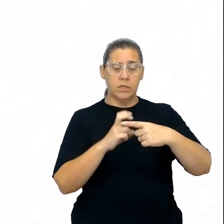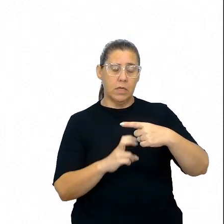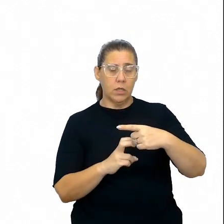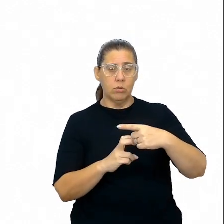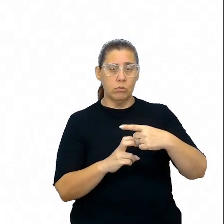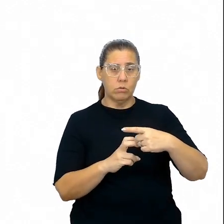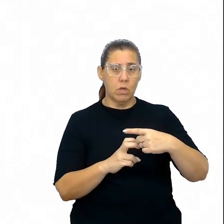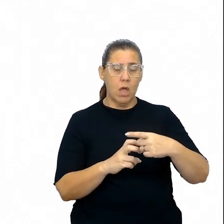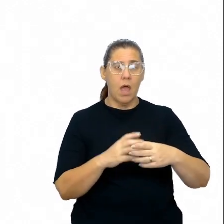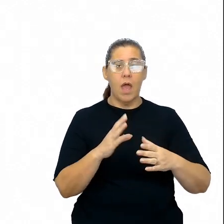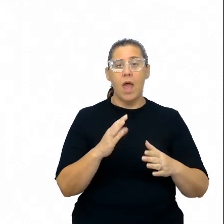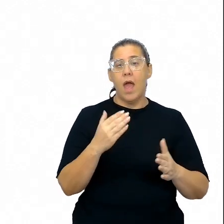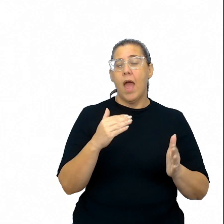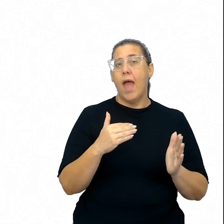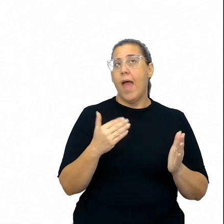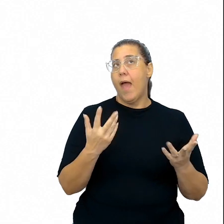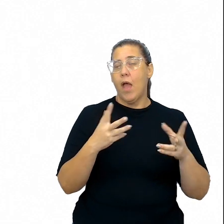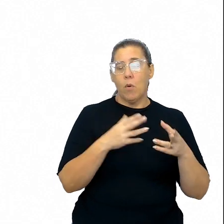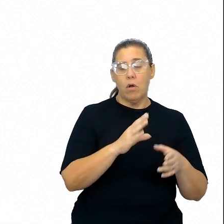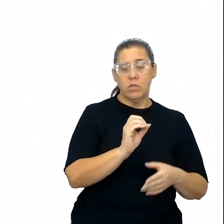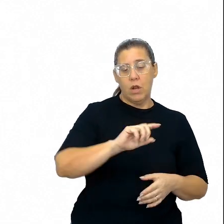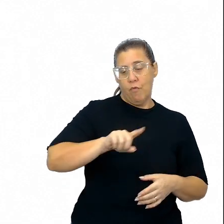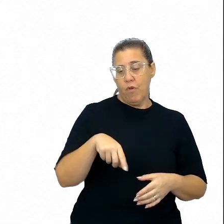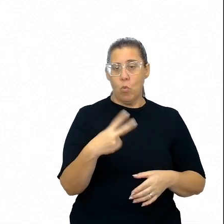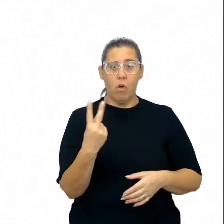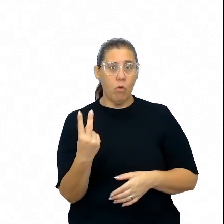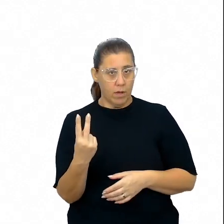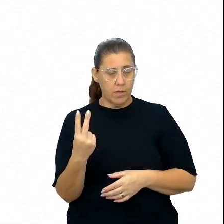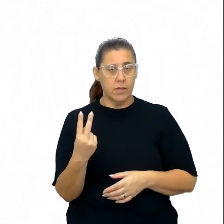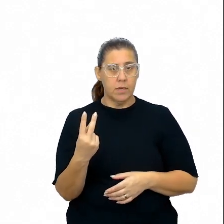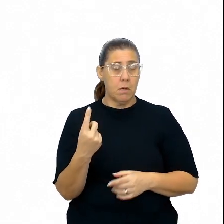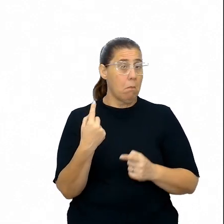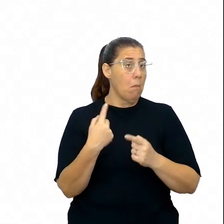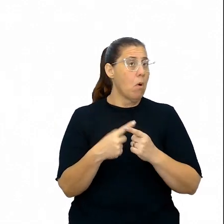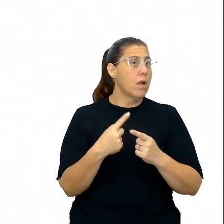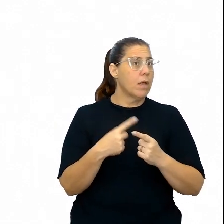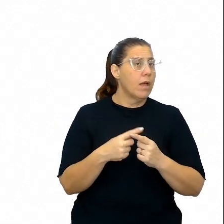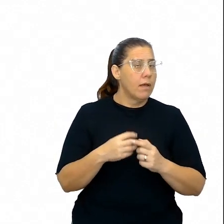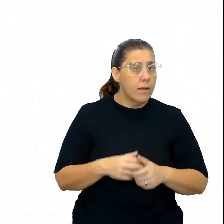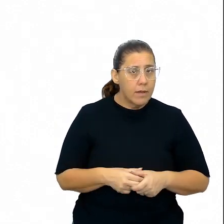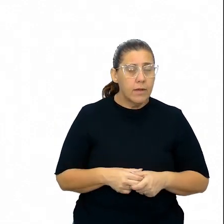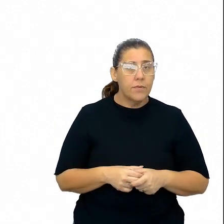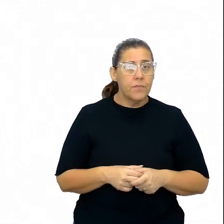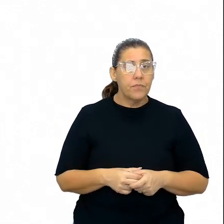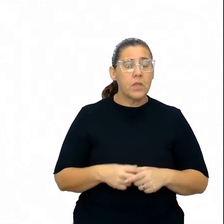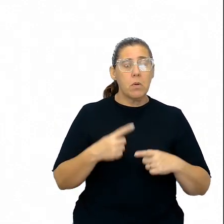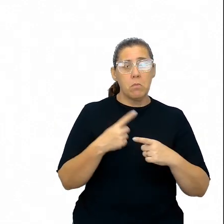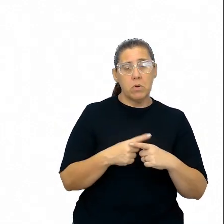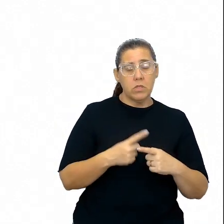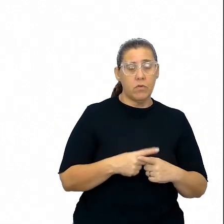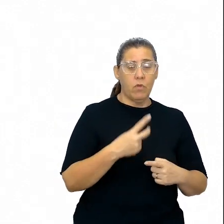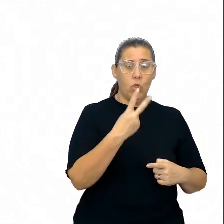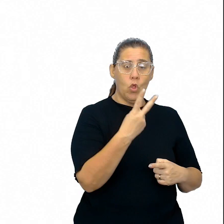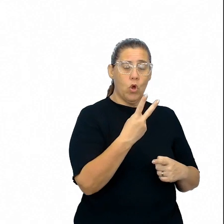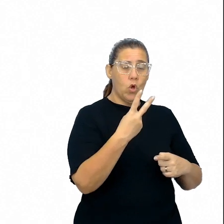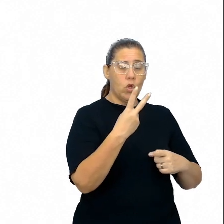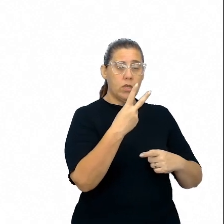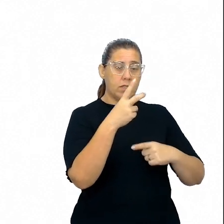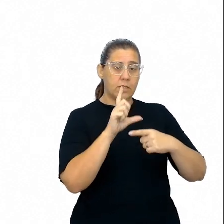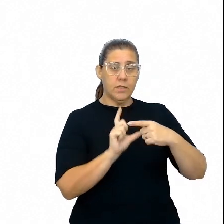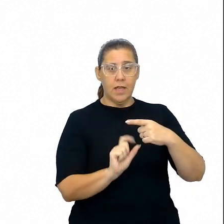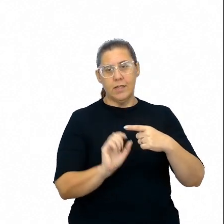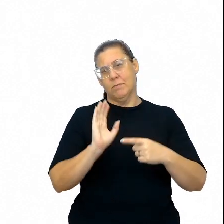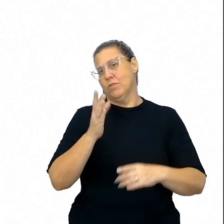que 0,2? Eu estou falando 0,2 por quê? Porque se eu ler 2/10, eu já matei